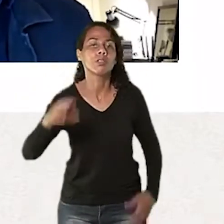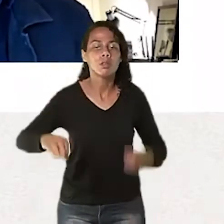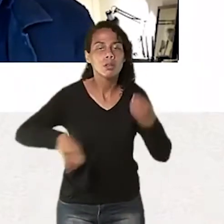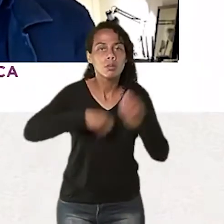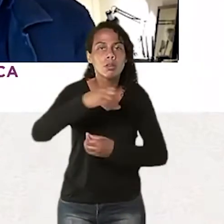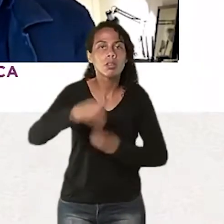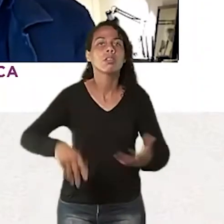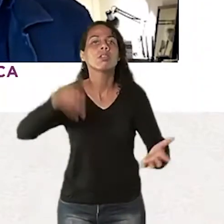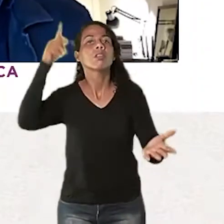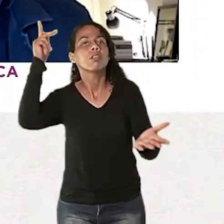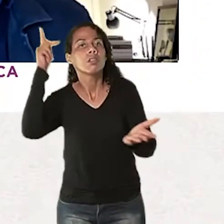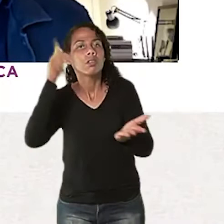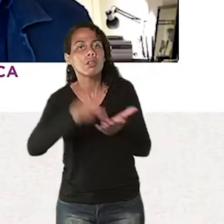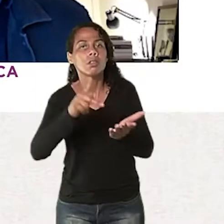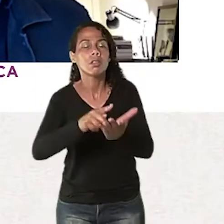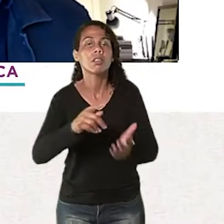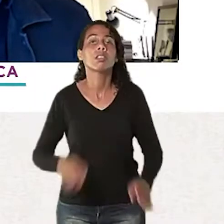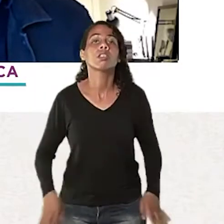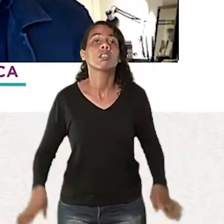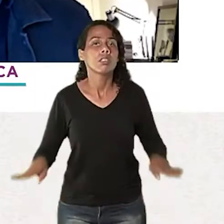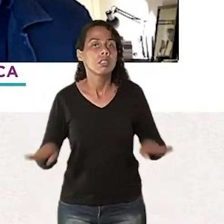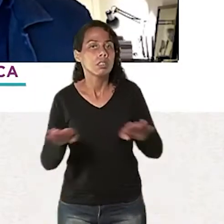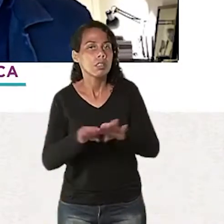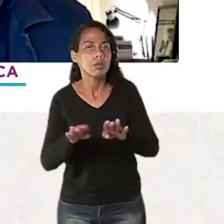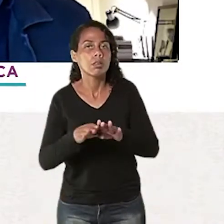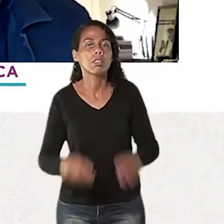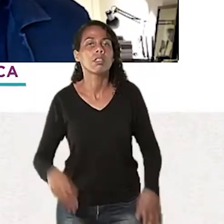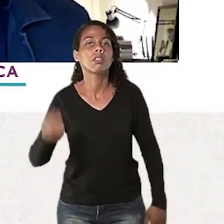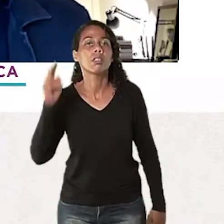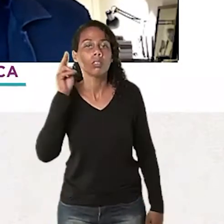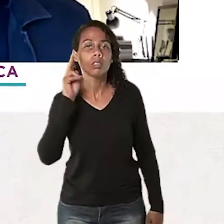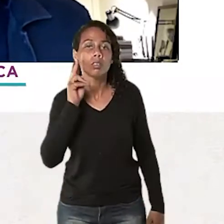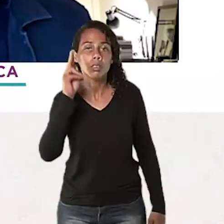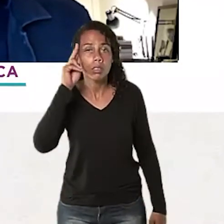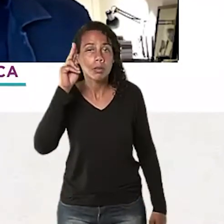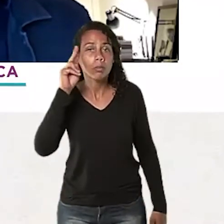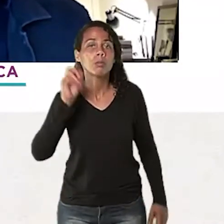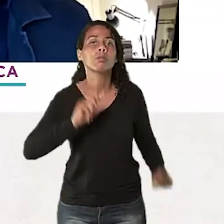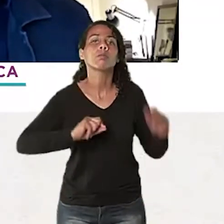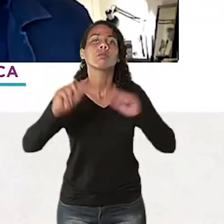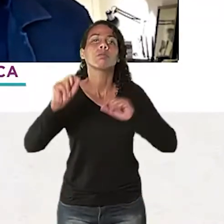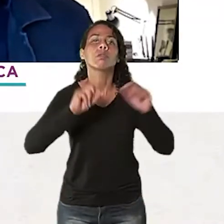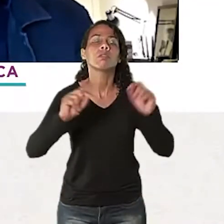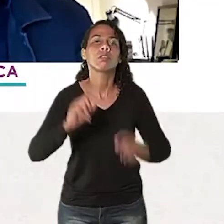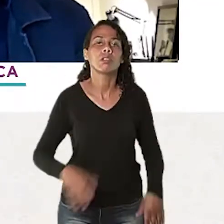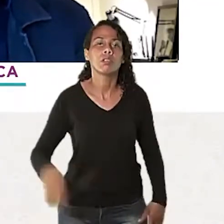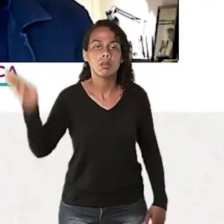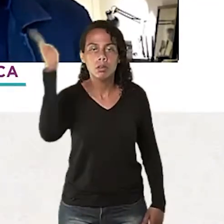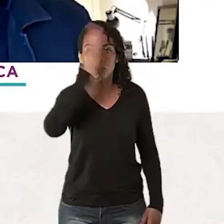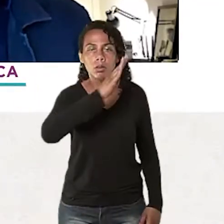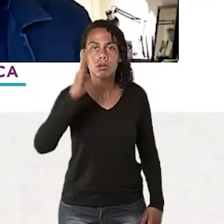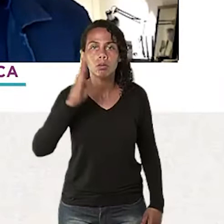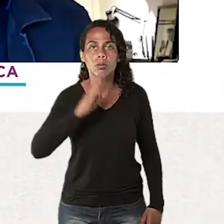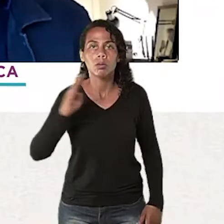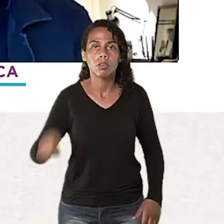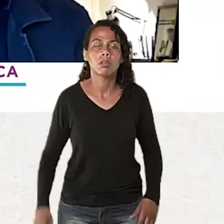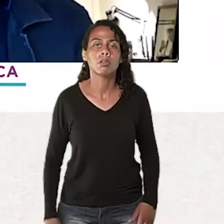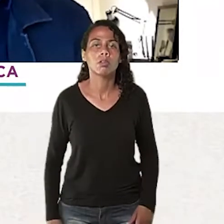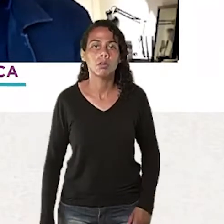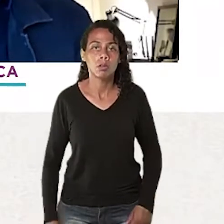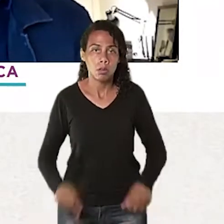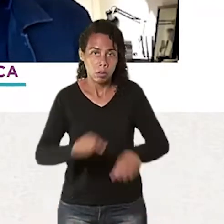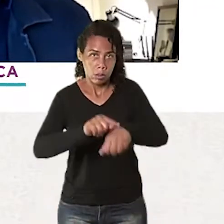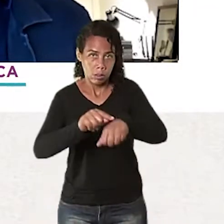Brasil, né? Sobre uma cidade profundamente racista num país estruturalmente racista. E ele passa essa mensagem de como